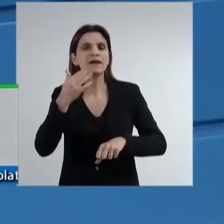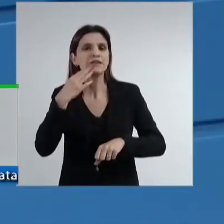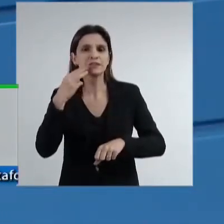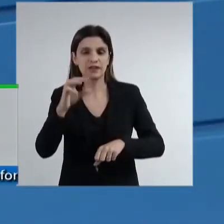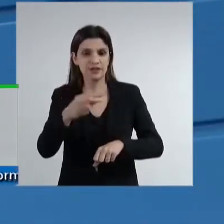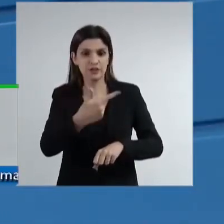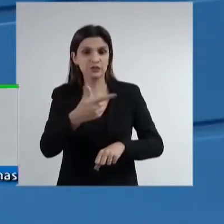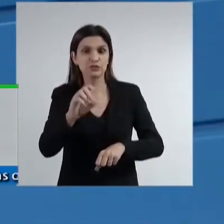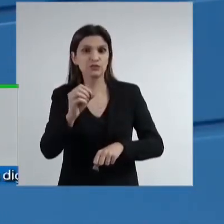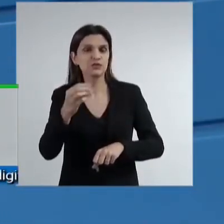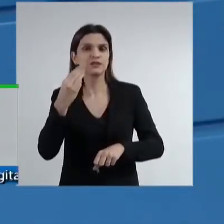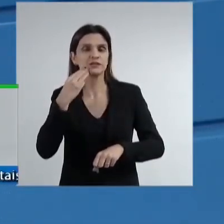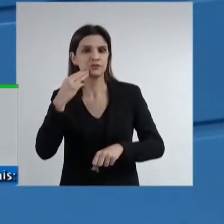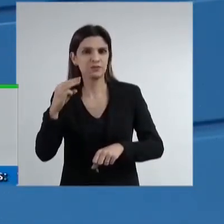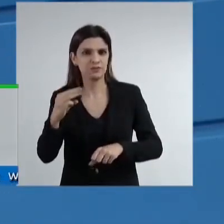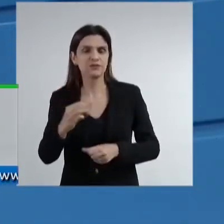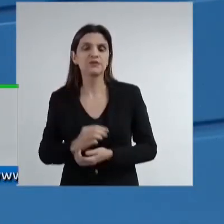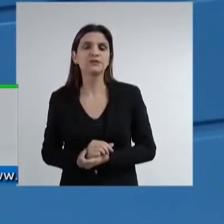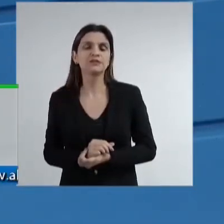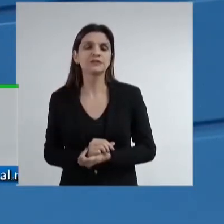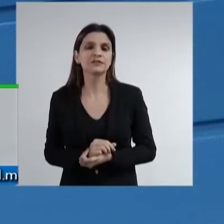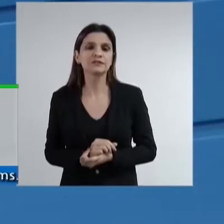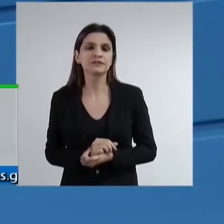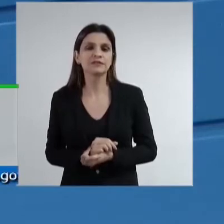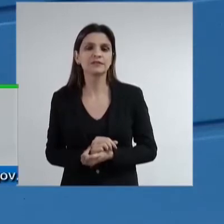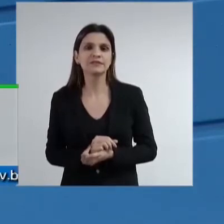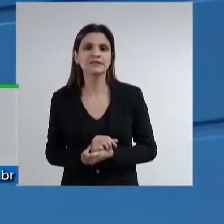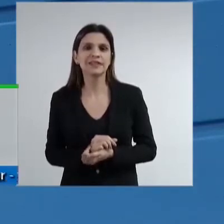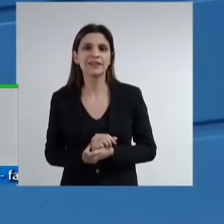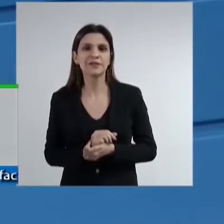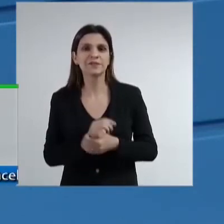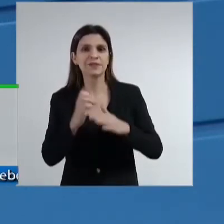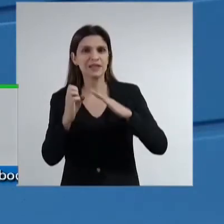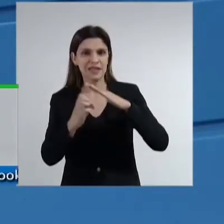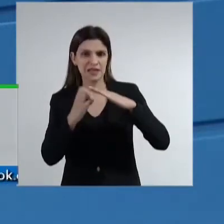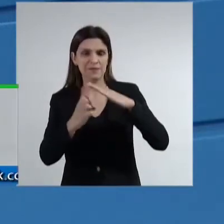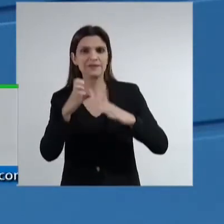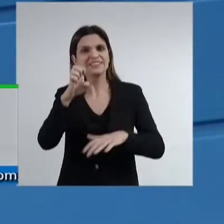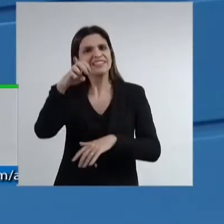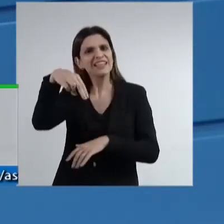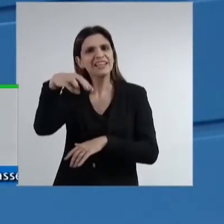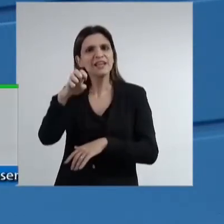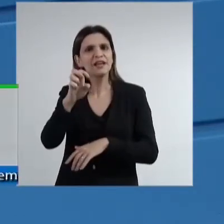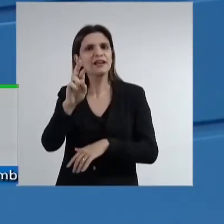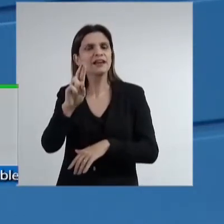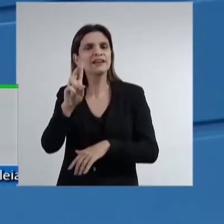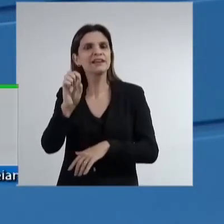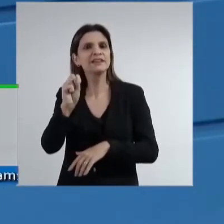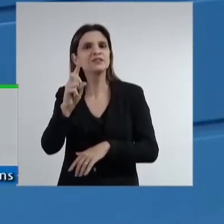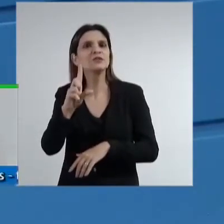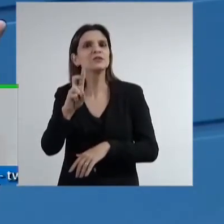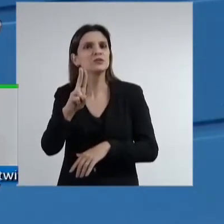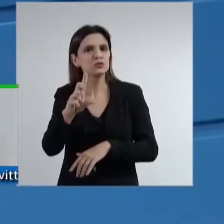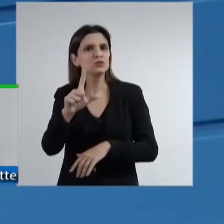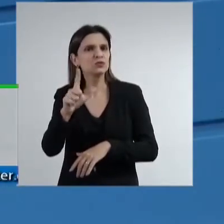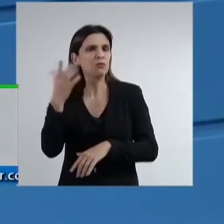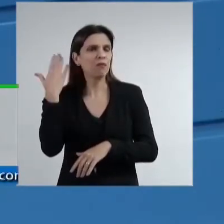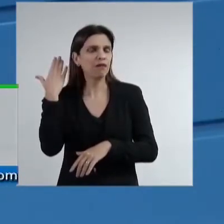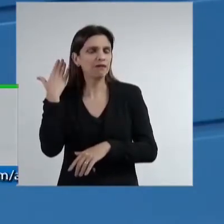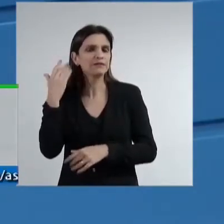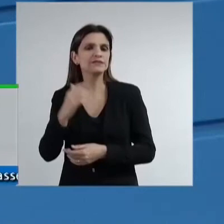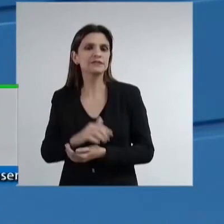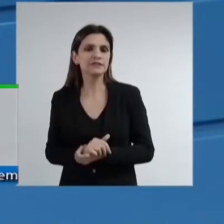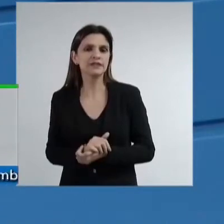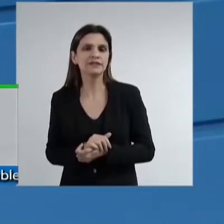Enersul ela relacionou uma obra que ela efetivamente tinha realizado, mas ela constou